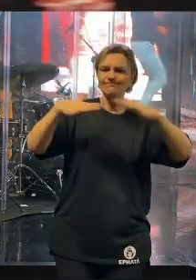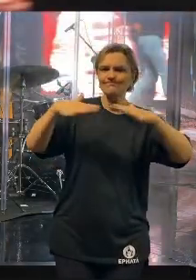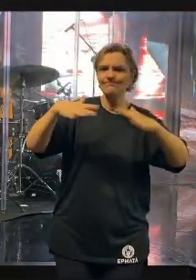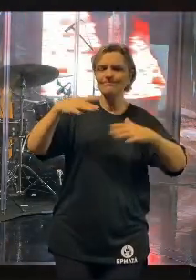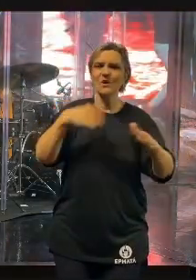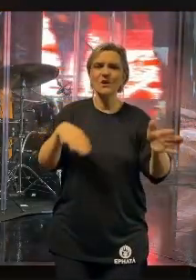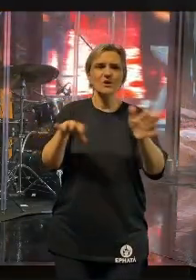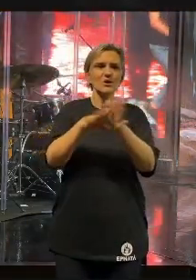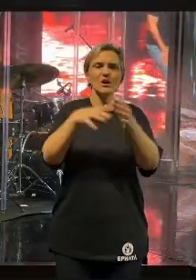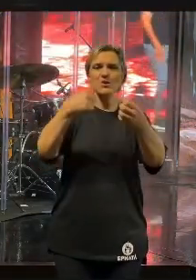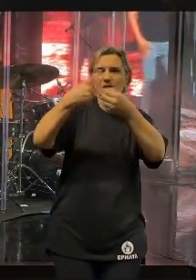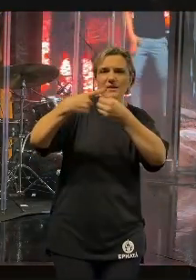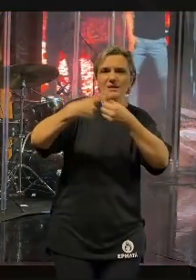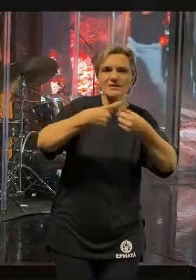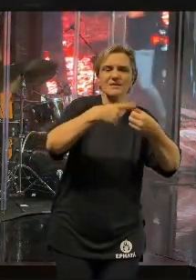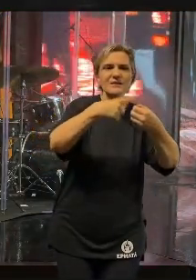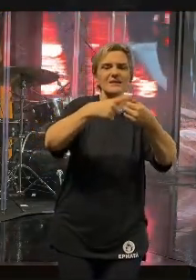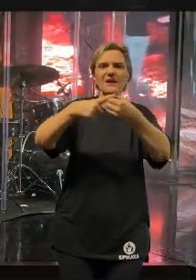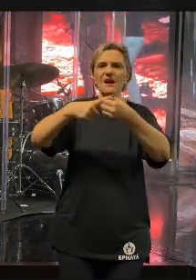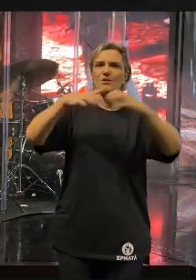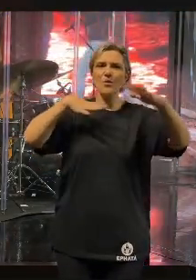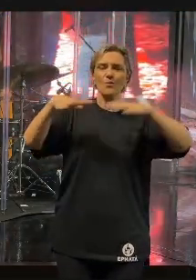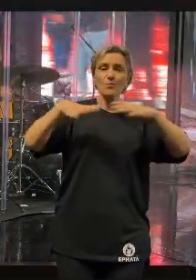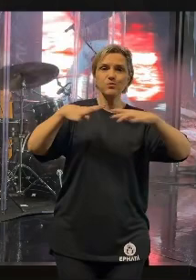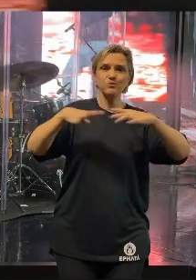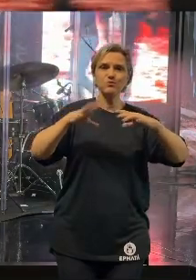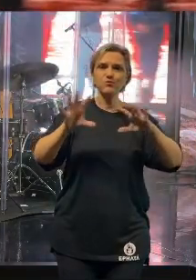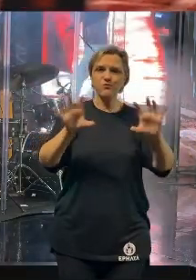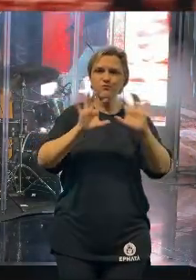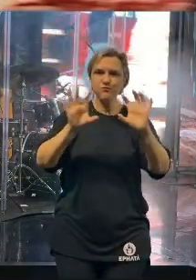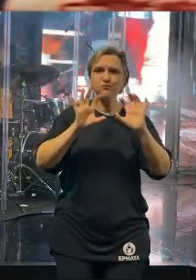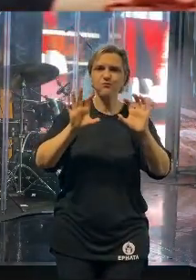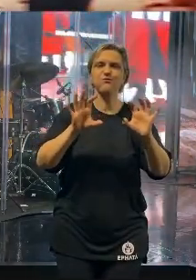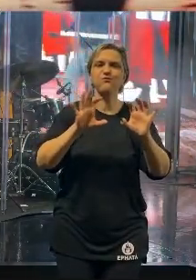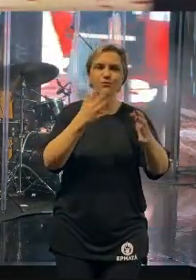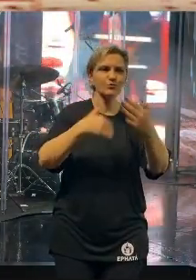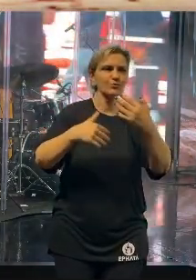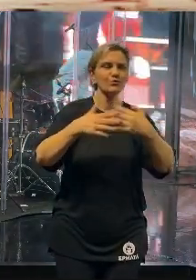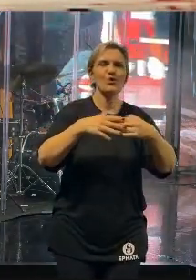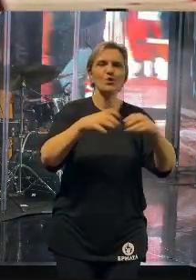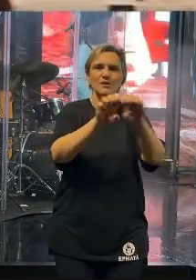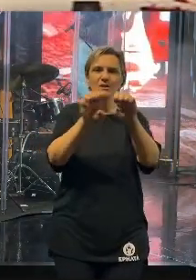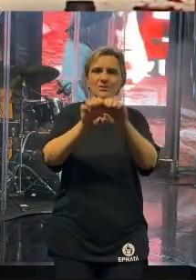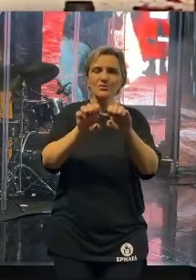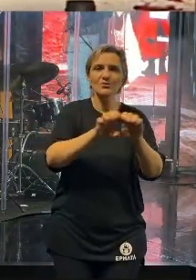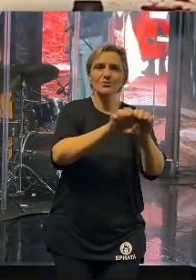chegando nessa cidade e vai sacudir todas as